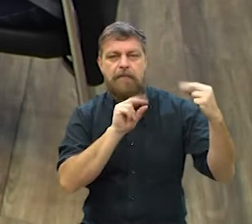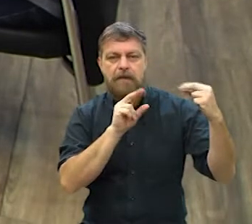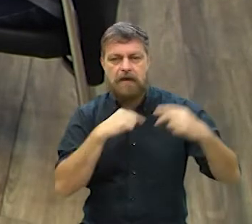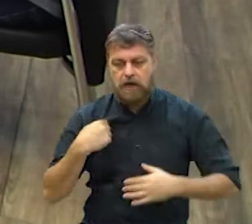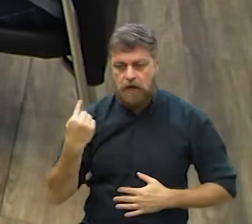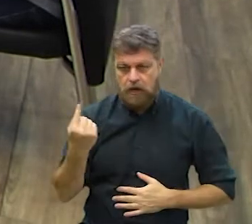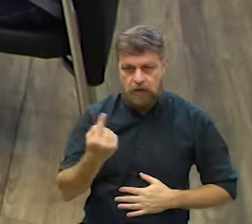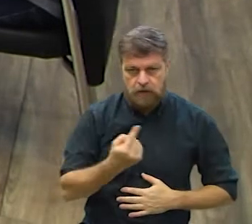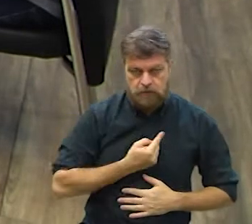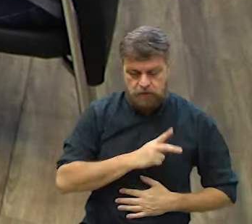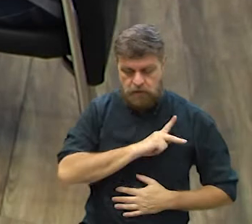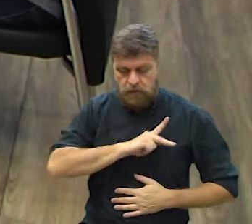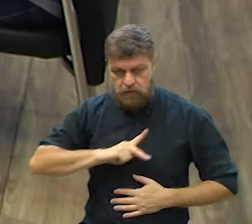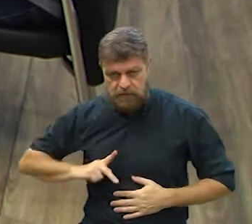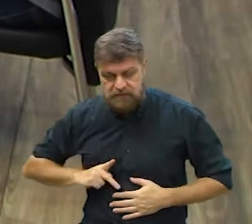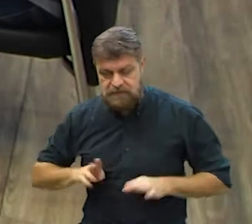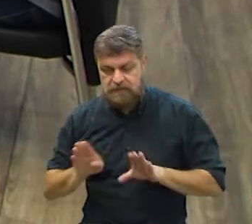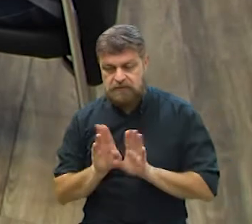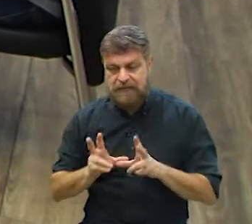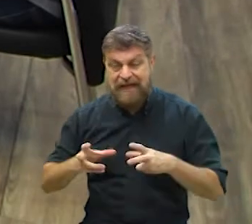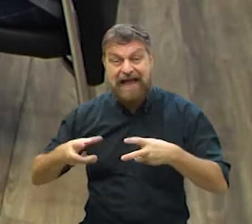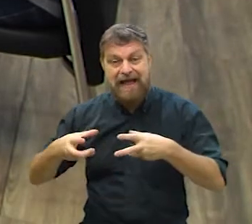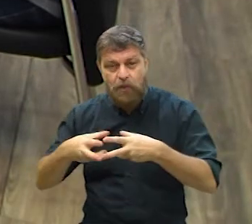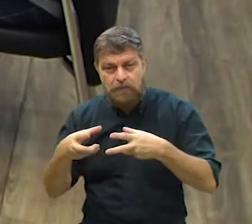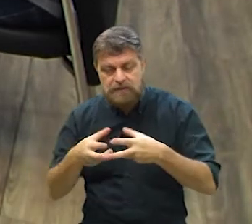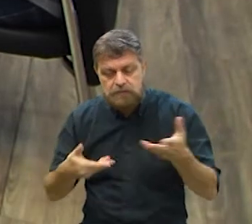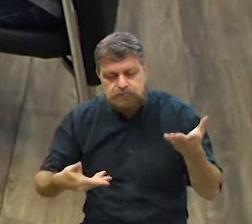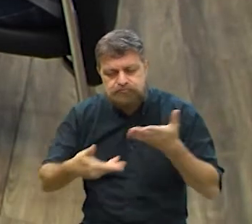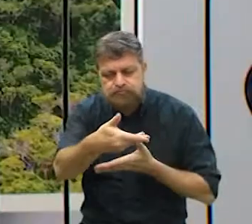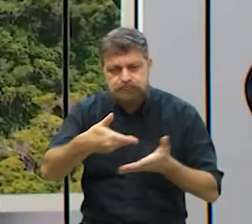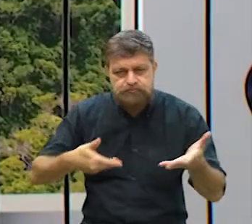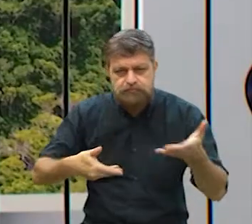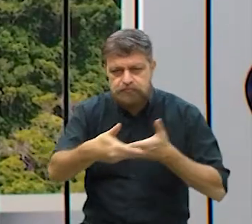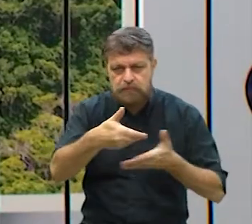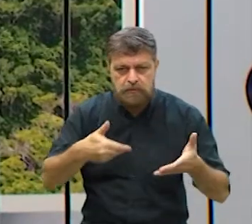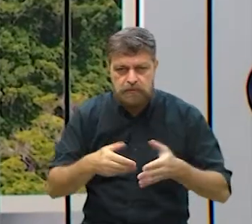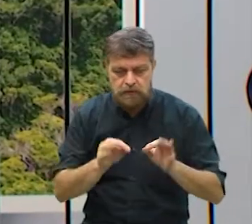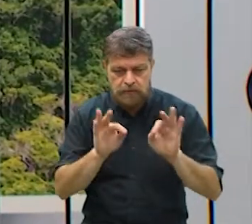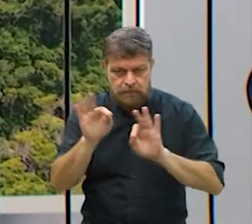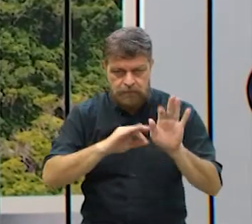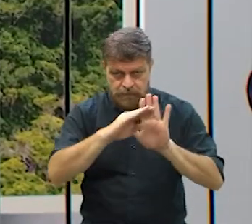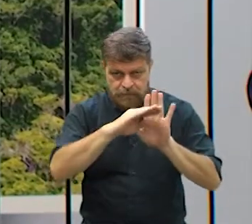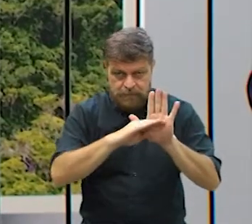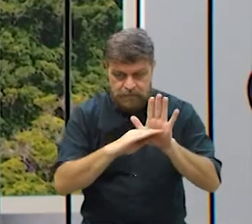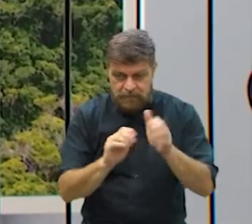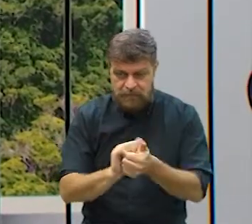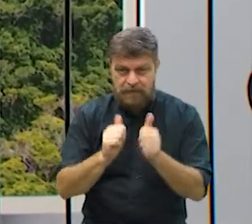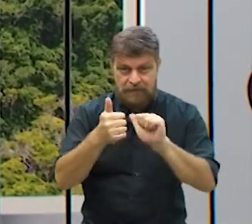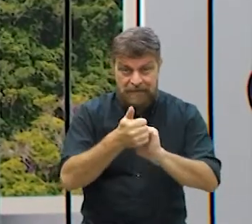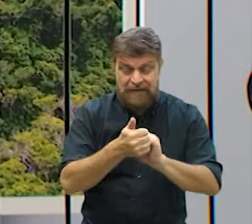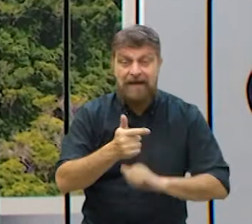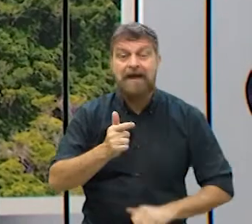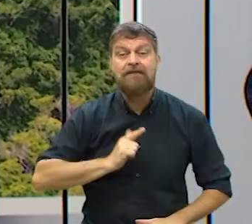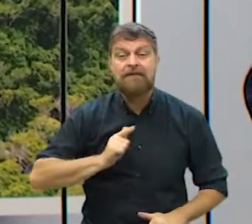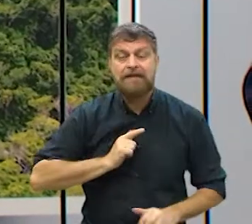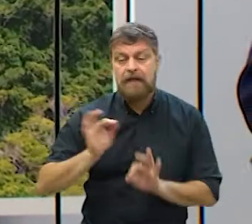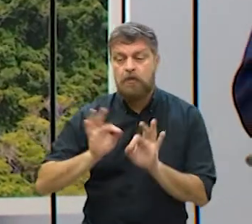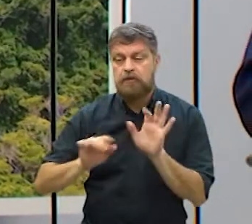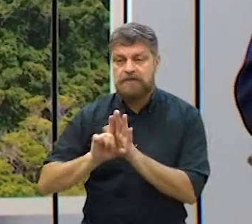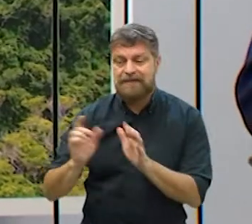a presidência e mais a presidência da comissão, Tá. para um aprimoramento, tanto é que vai acontecer um